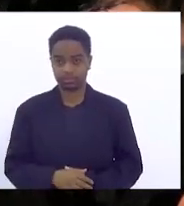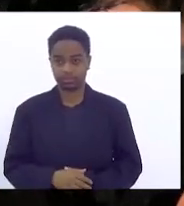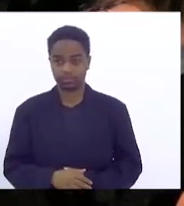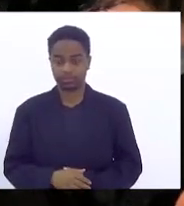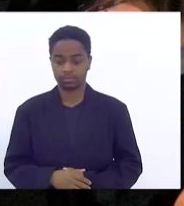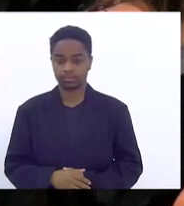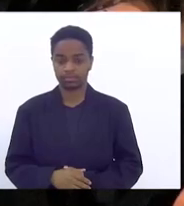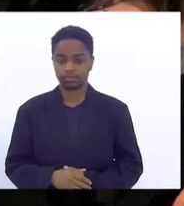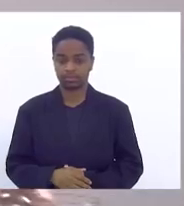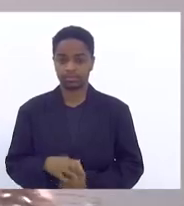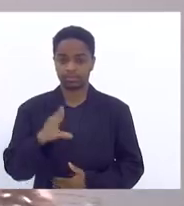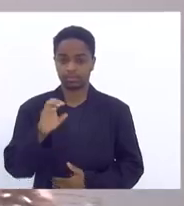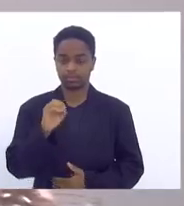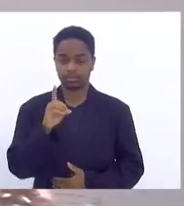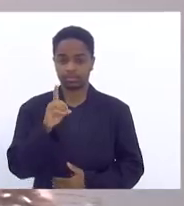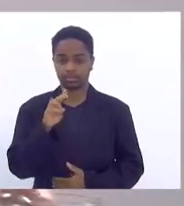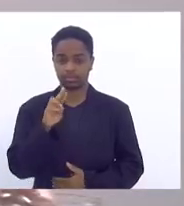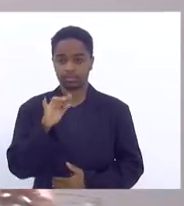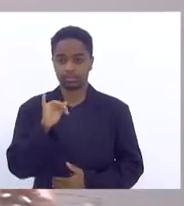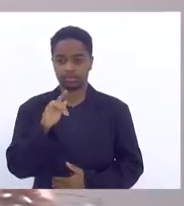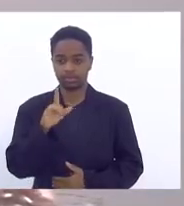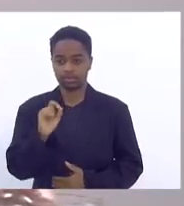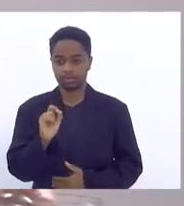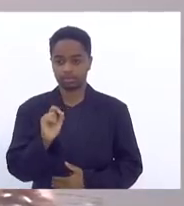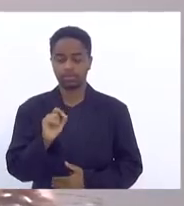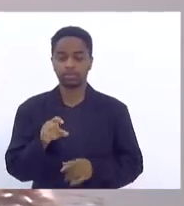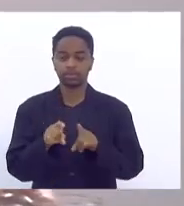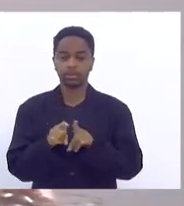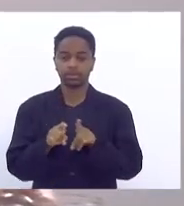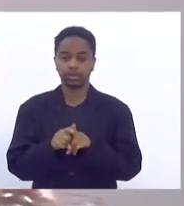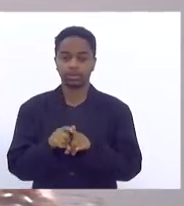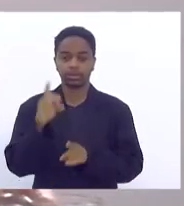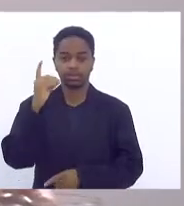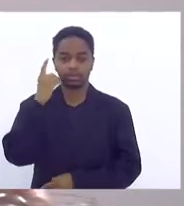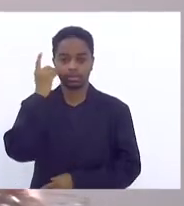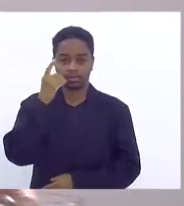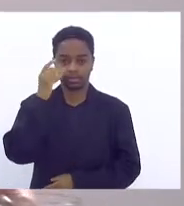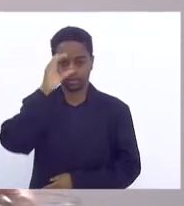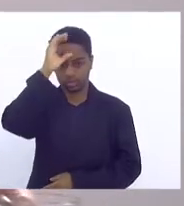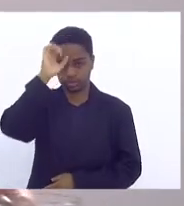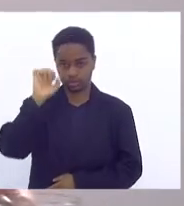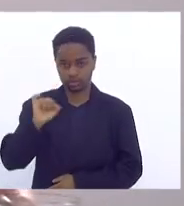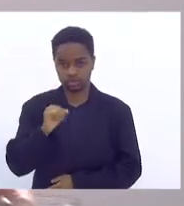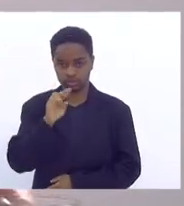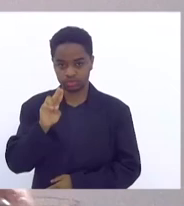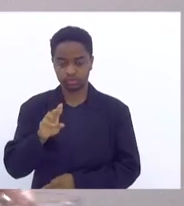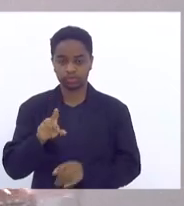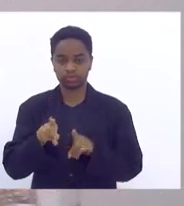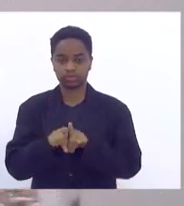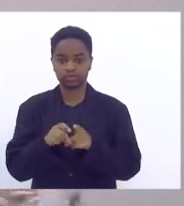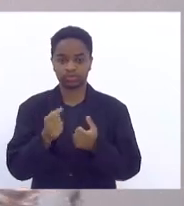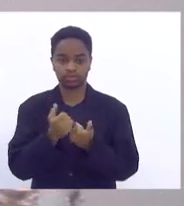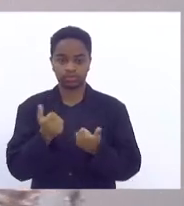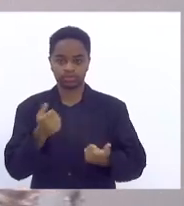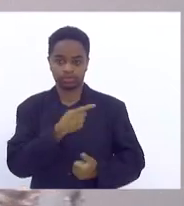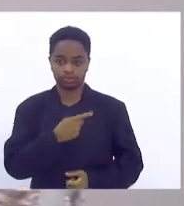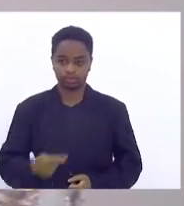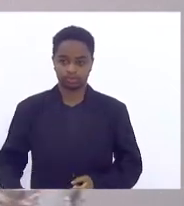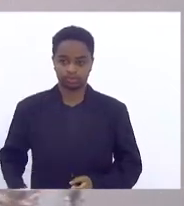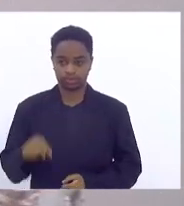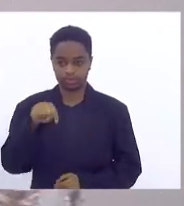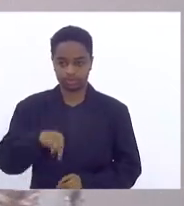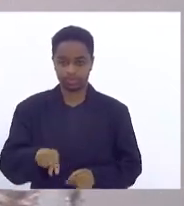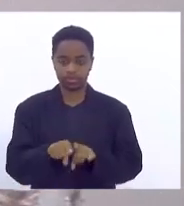Barcelar amigo excelentíssima deputada tiju vice-presidente dessa casa minha